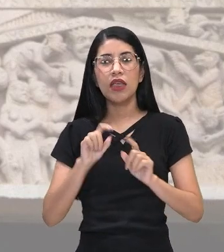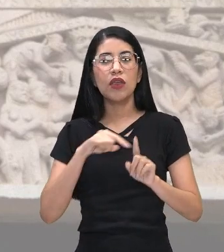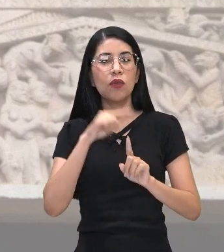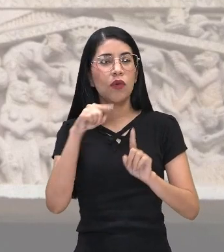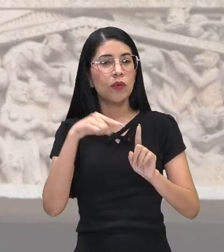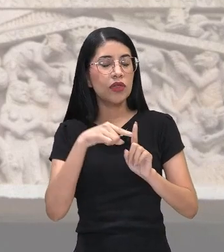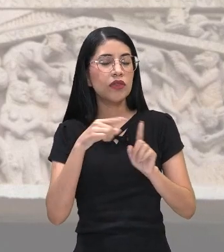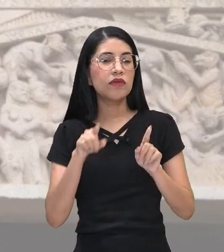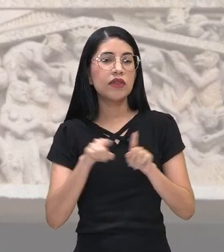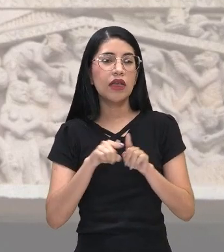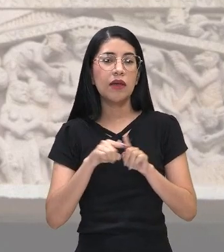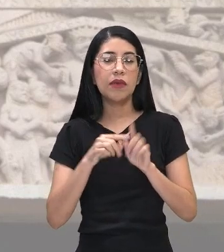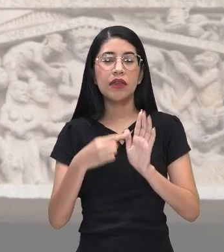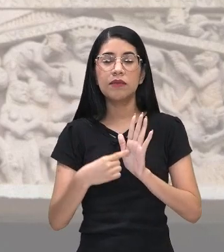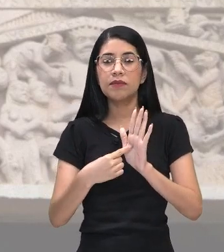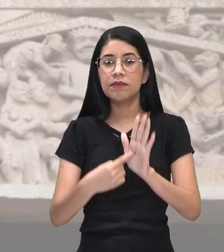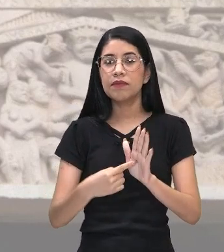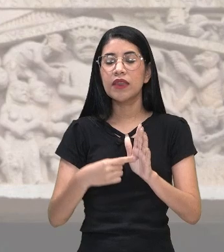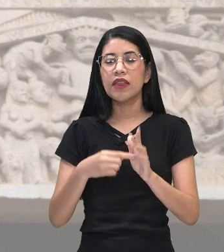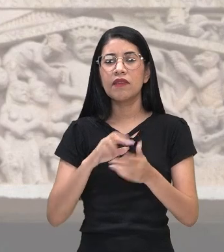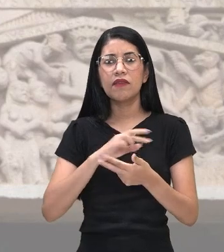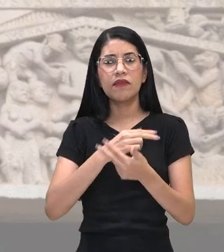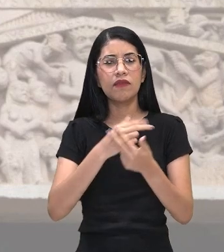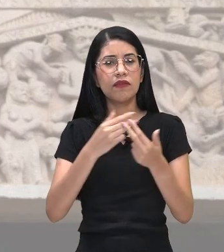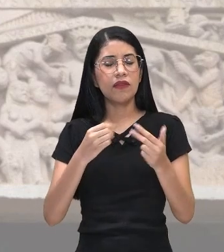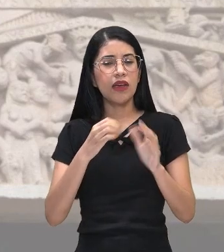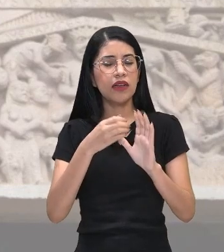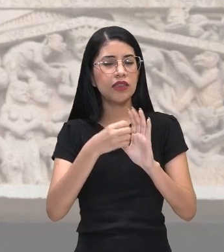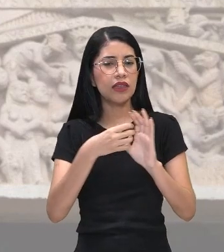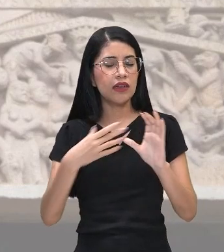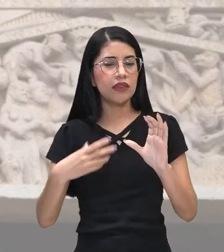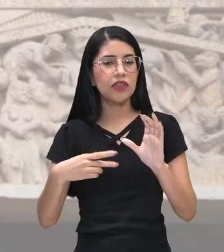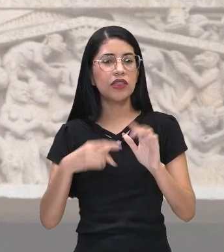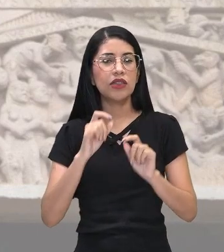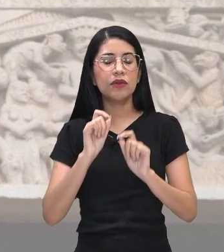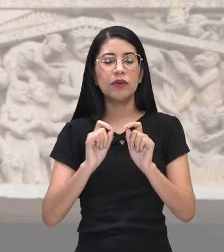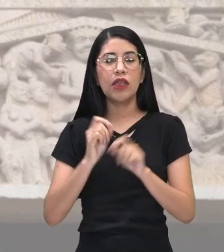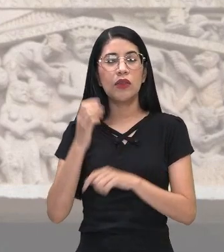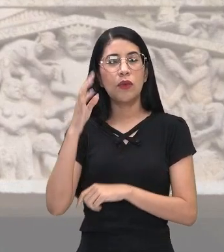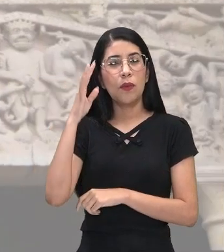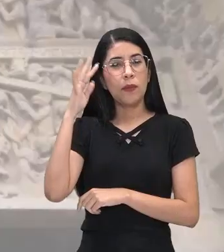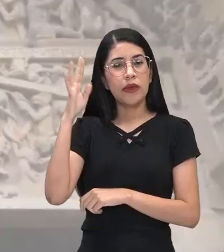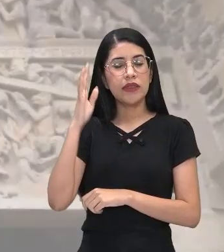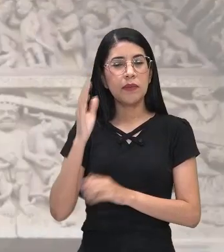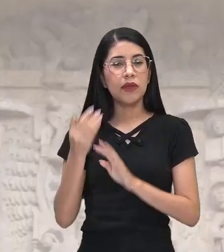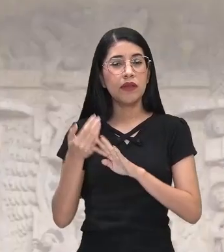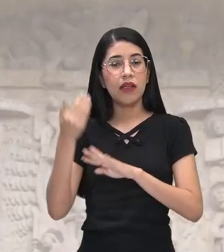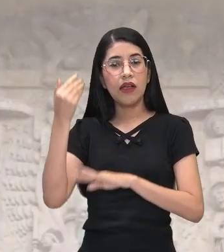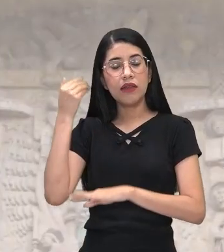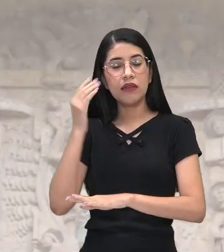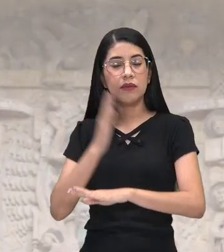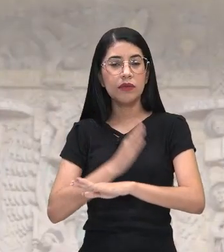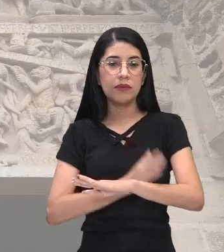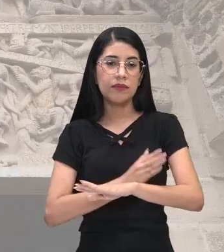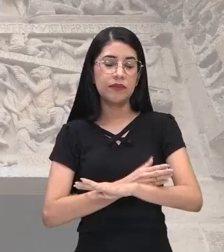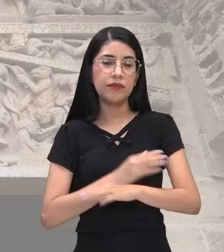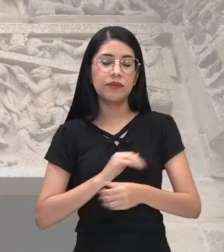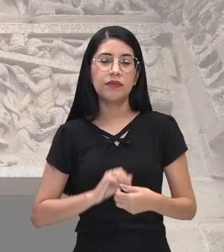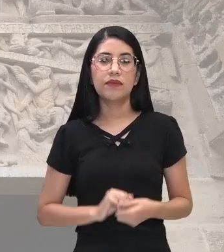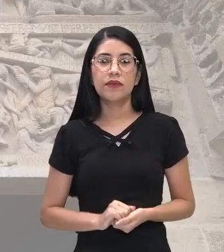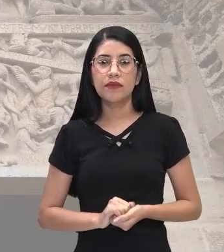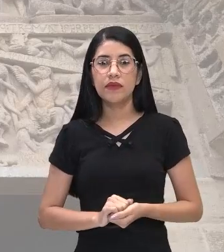propósito reflete aspectos específicos do pensamento medieval.